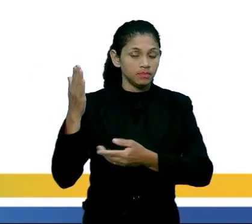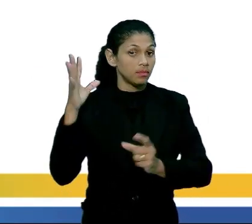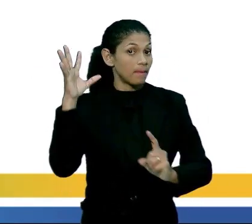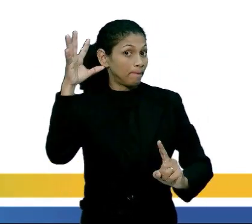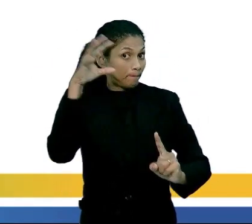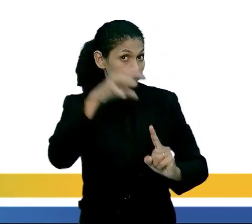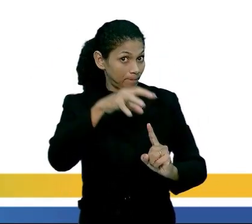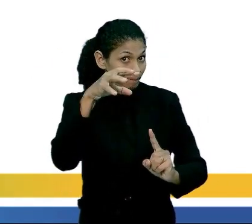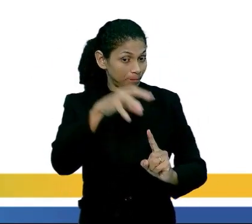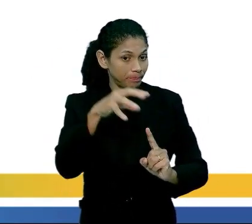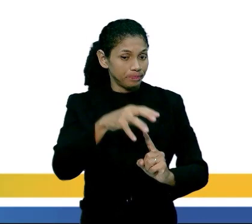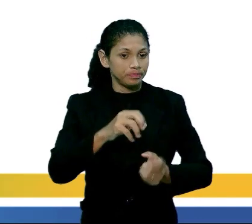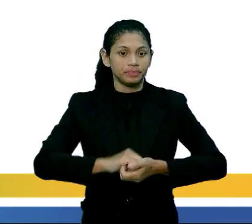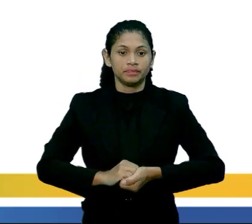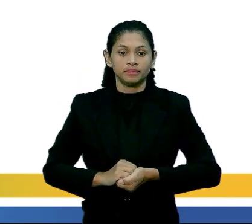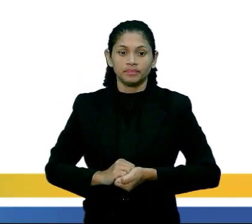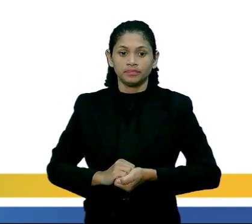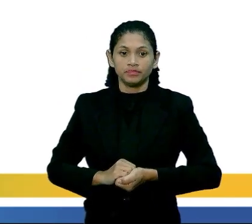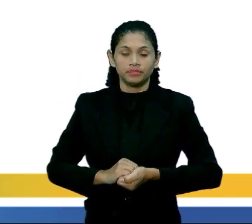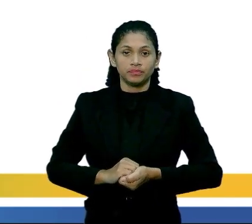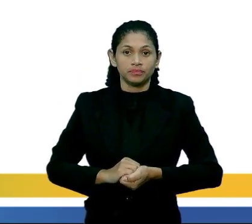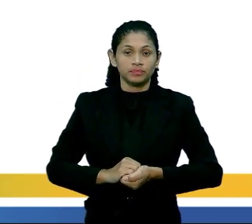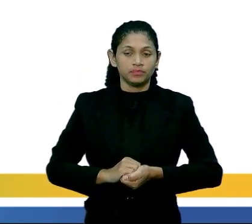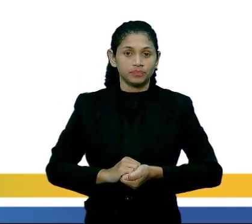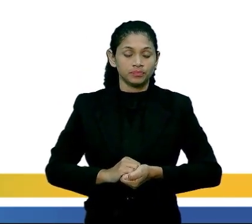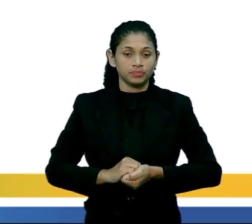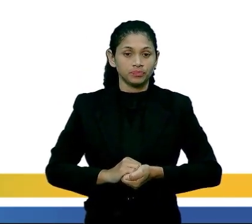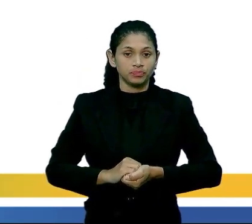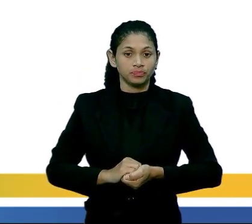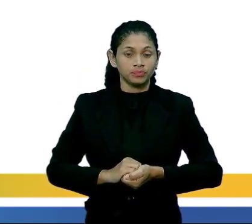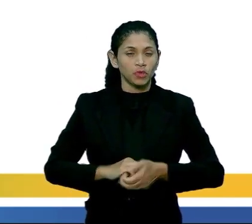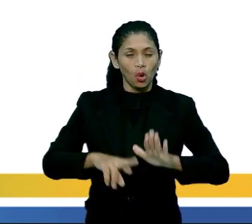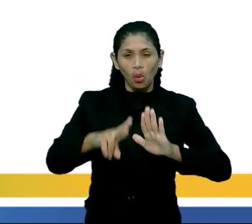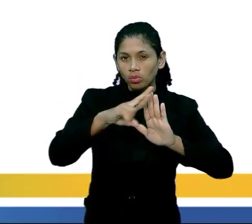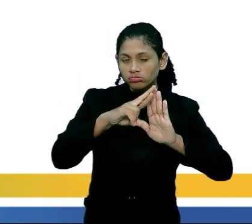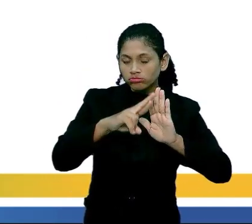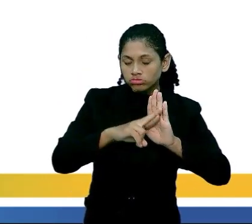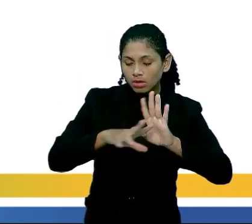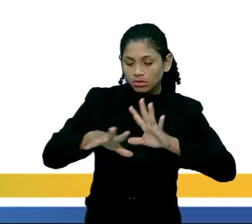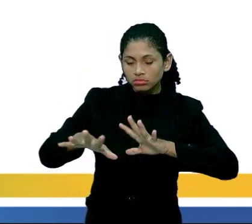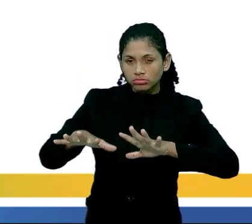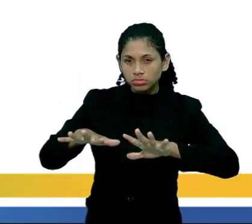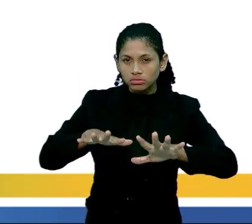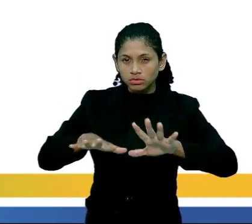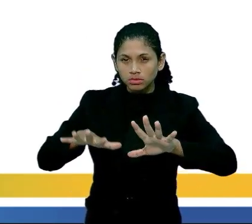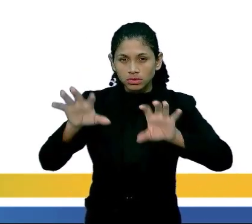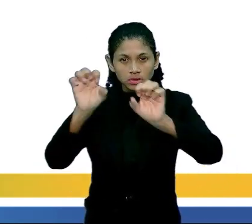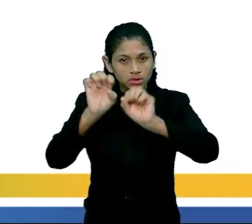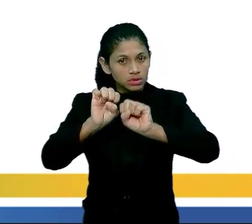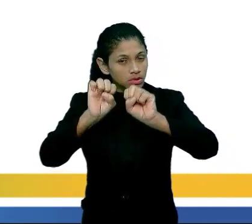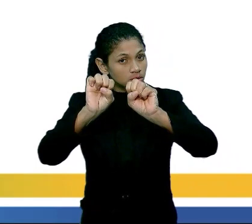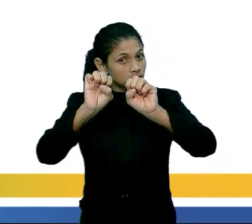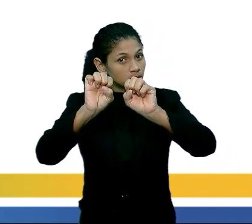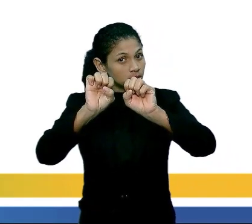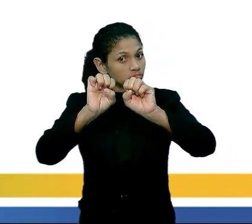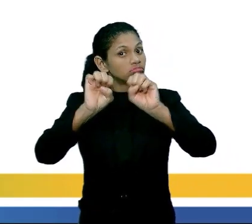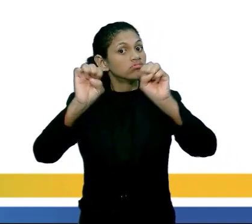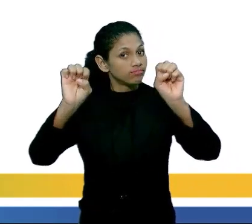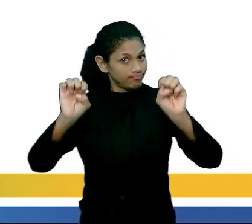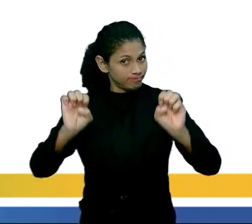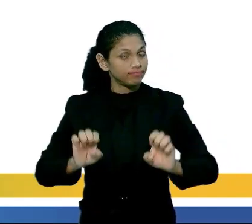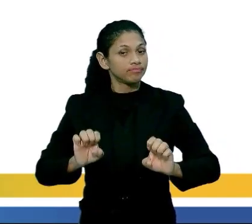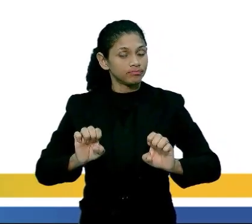e também o aspecto do biotipo, que é os padrões e estruturas corporais. A gente já abordou isso em aulas anteriores, então não